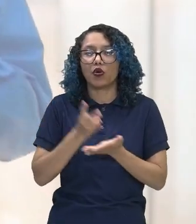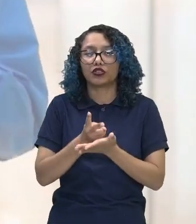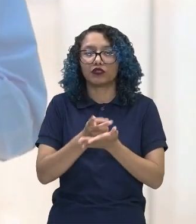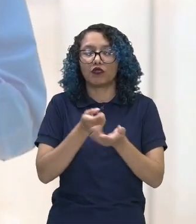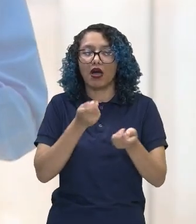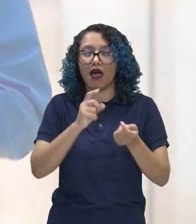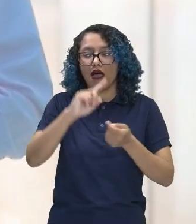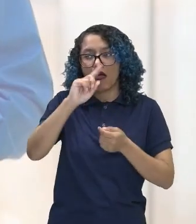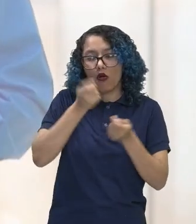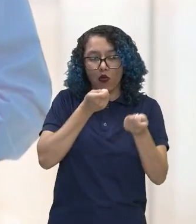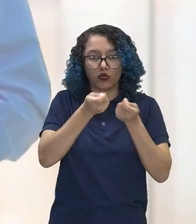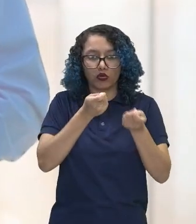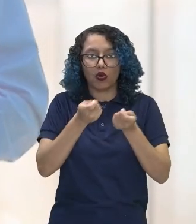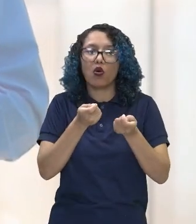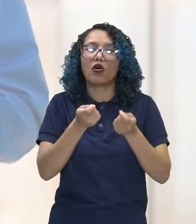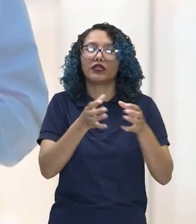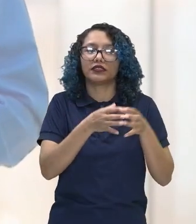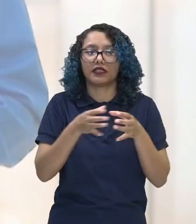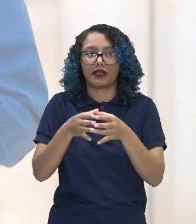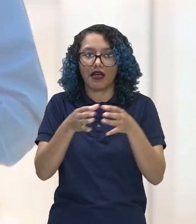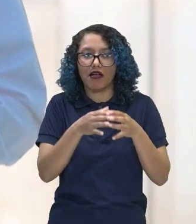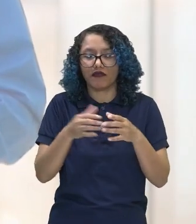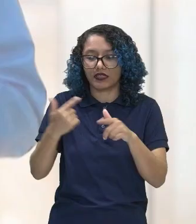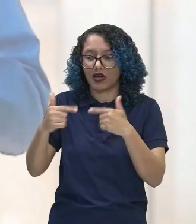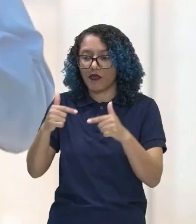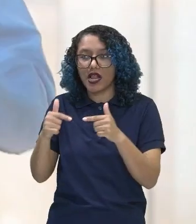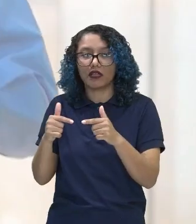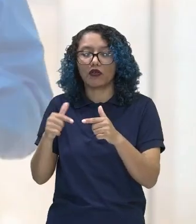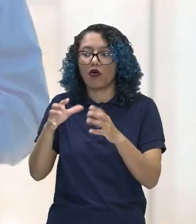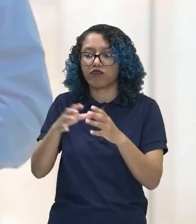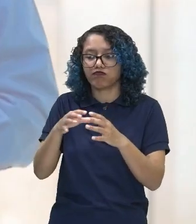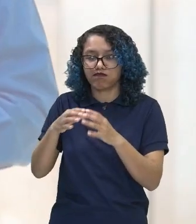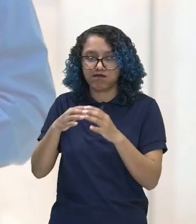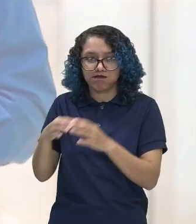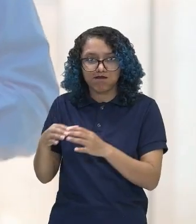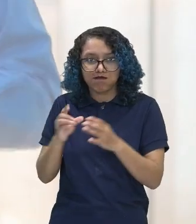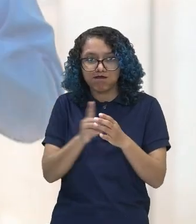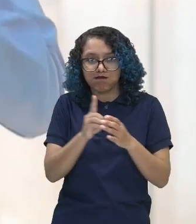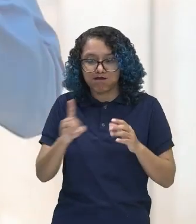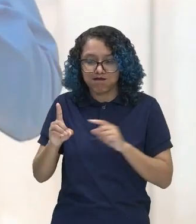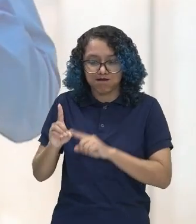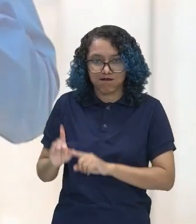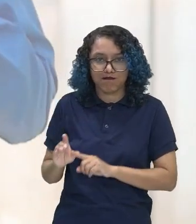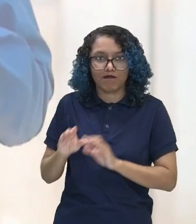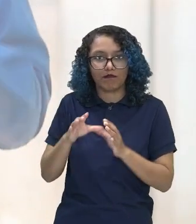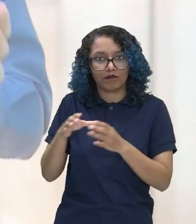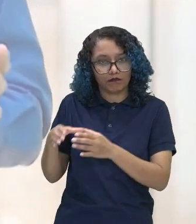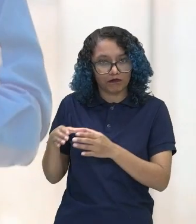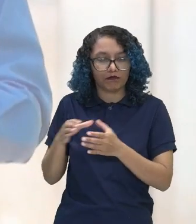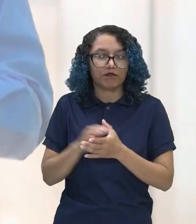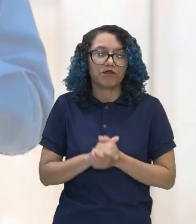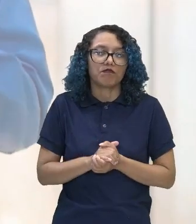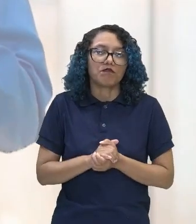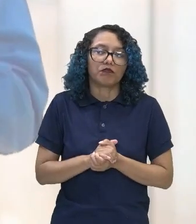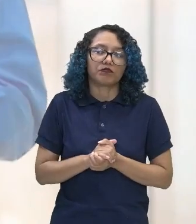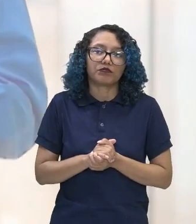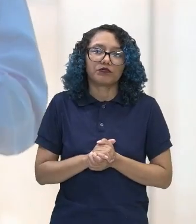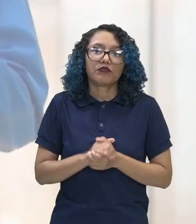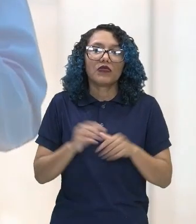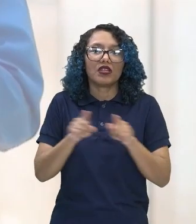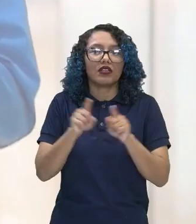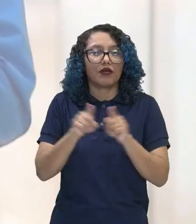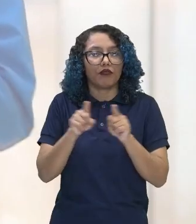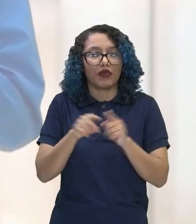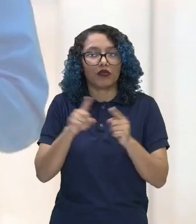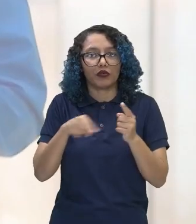sem incluir as massas trabalhadoras. Terceiro ponto, a função do